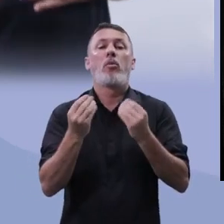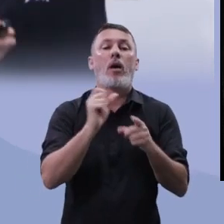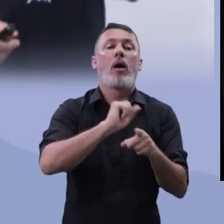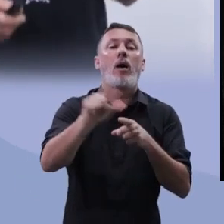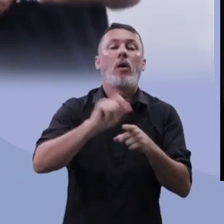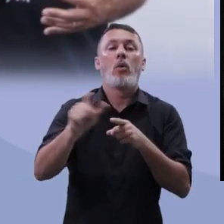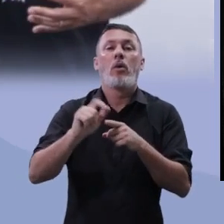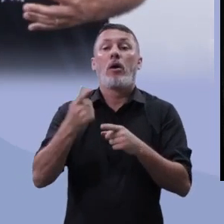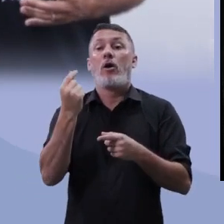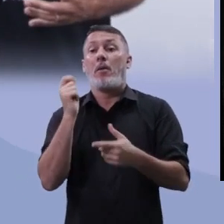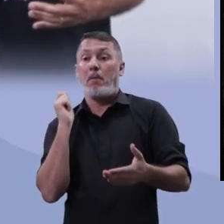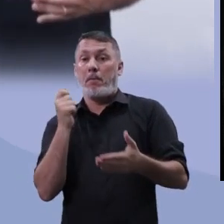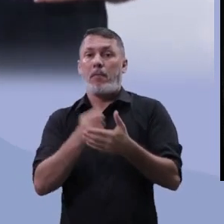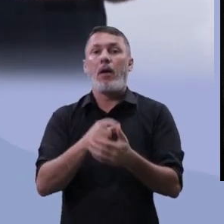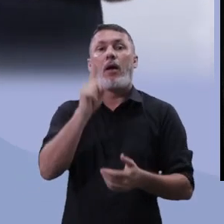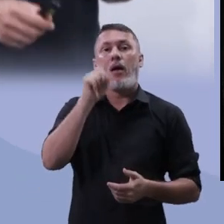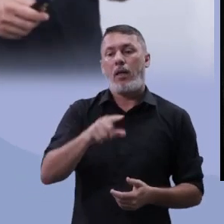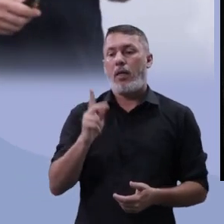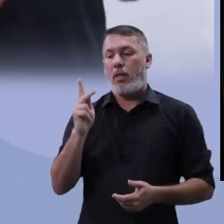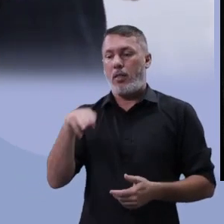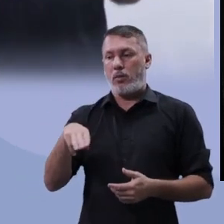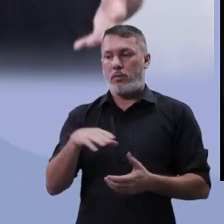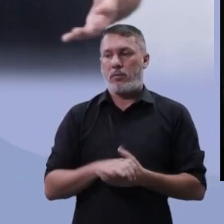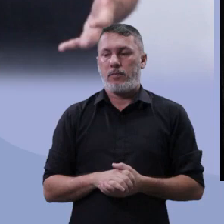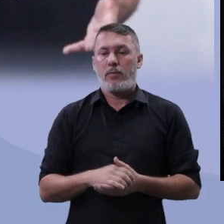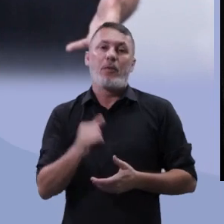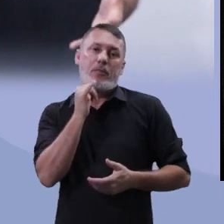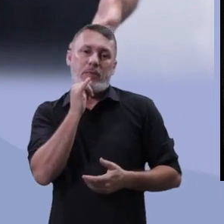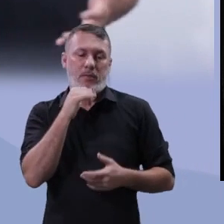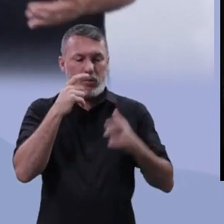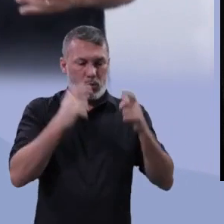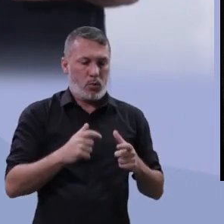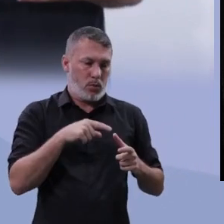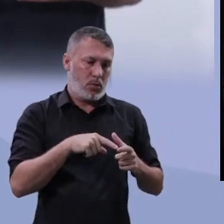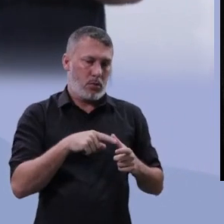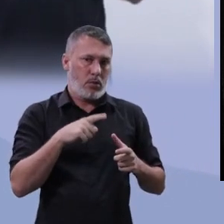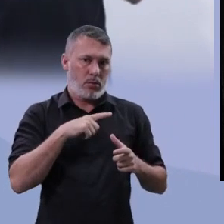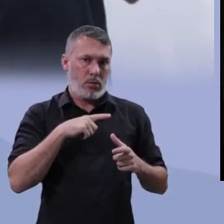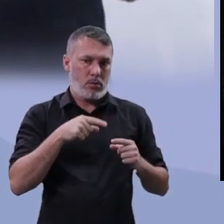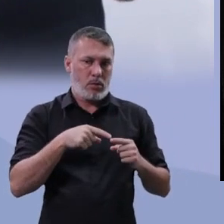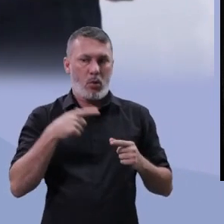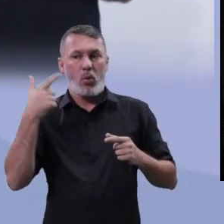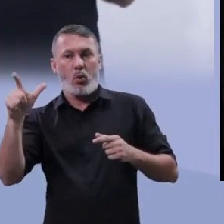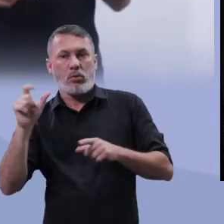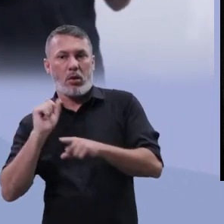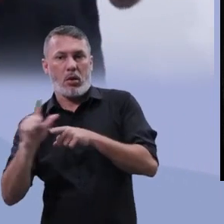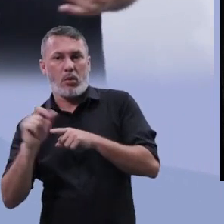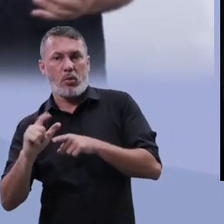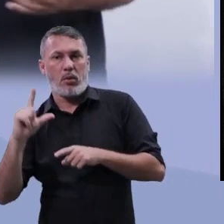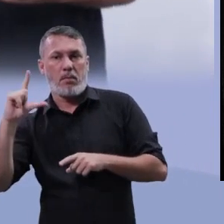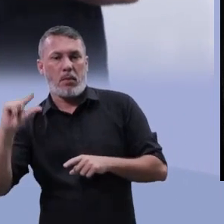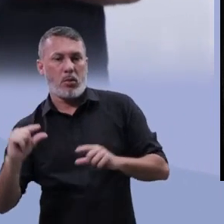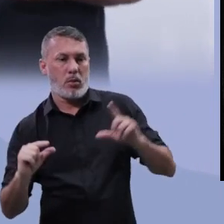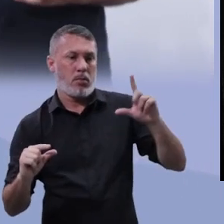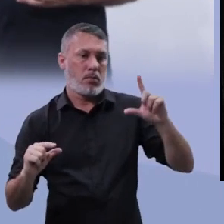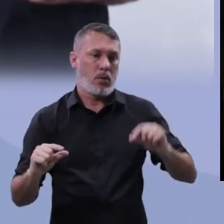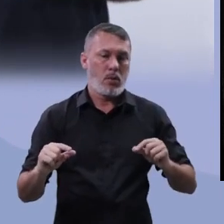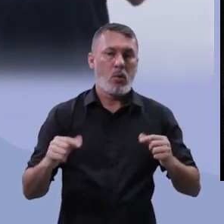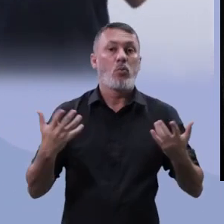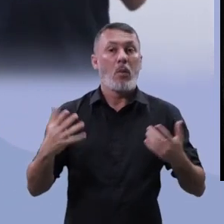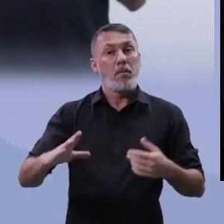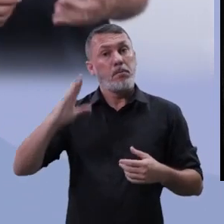percorrida conforme o gráfico. O valor pago na locadora Q é menor ou igual àquele pago na locadora